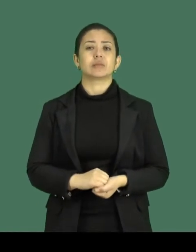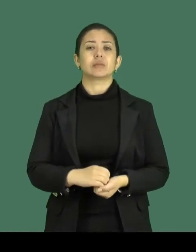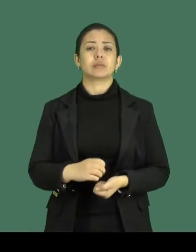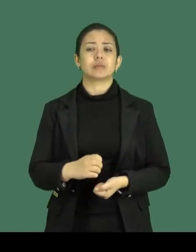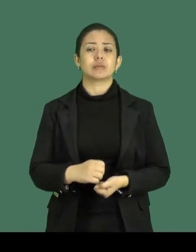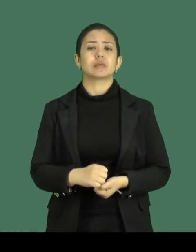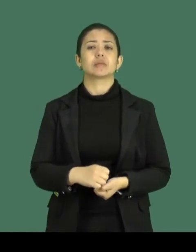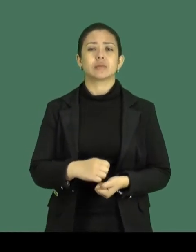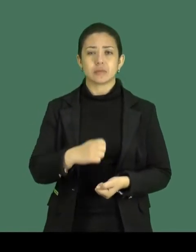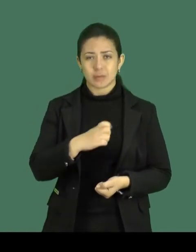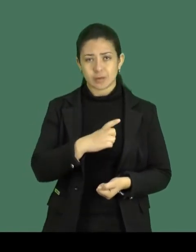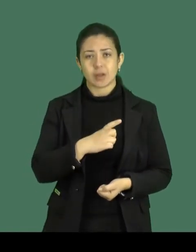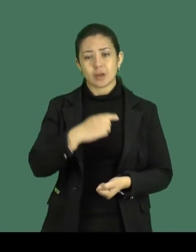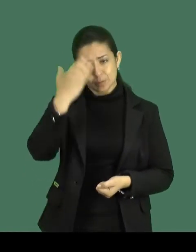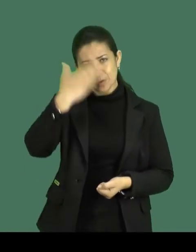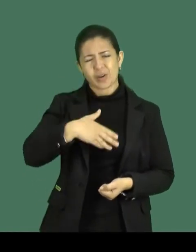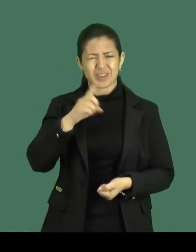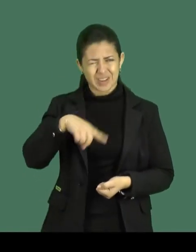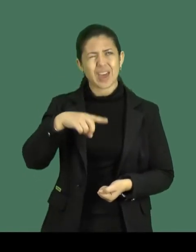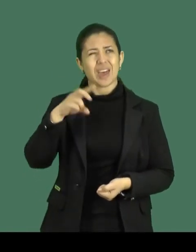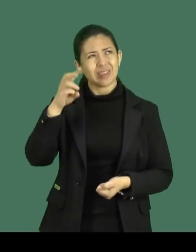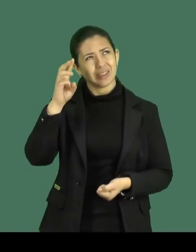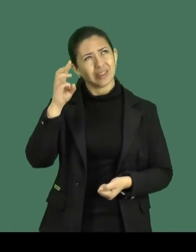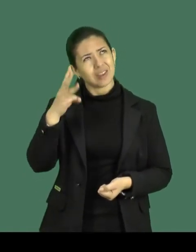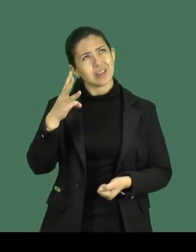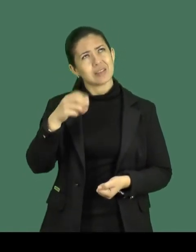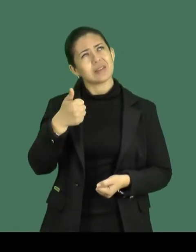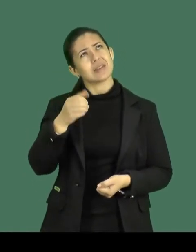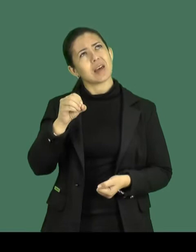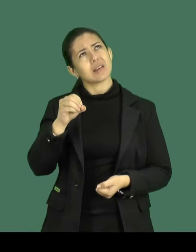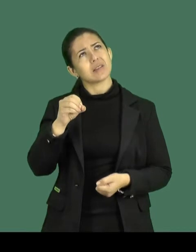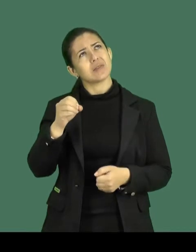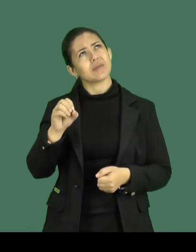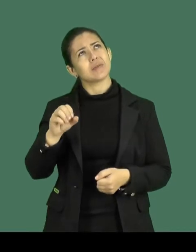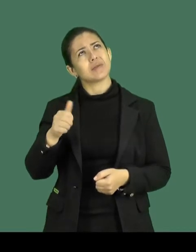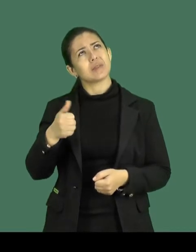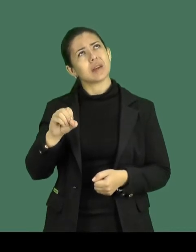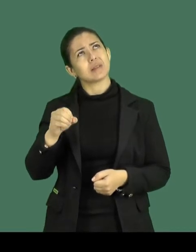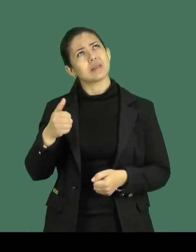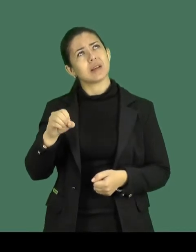Evidentemente aqui que já passa pela nossa cabeça que seria o 3, né? 10 ao cubo é 1000.